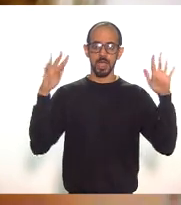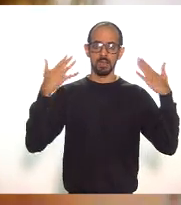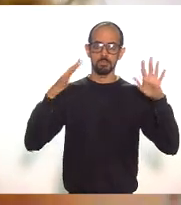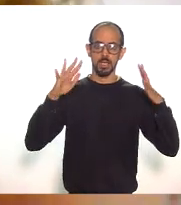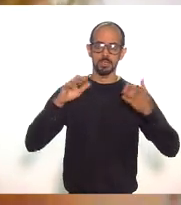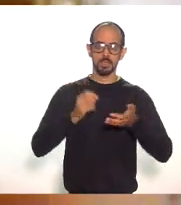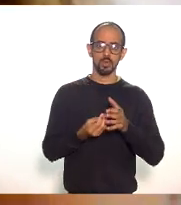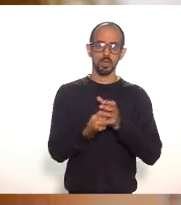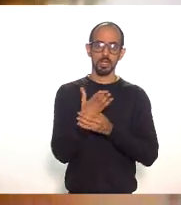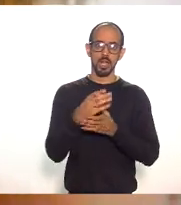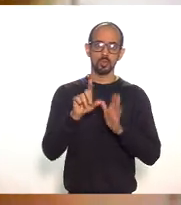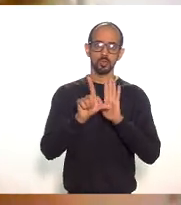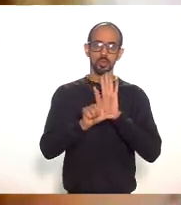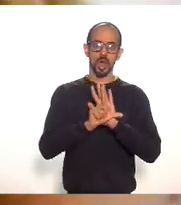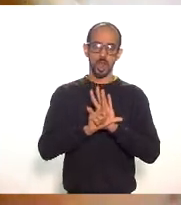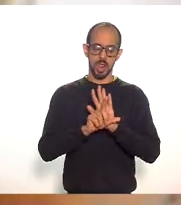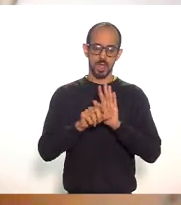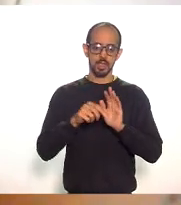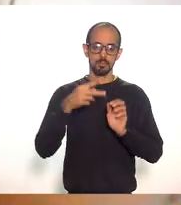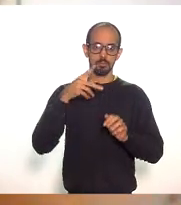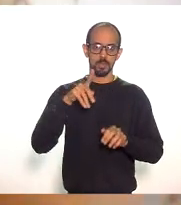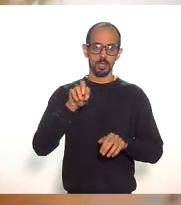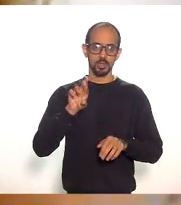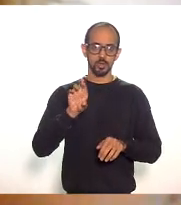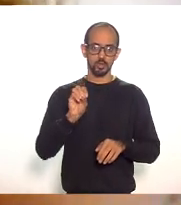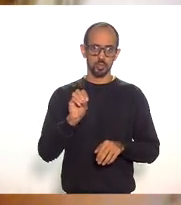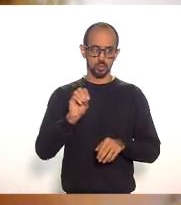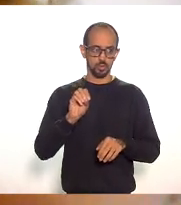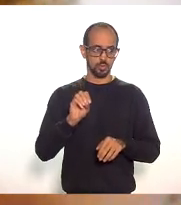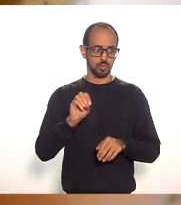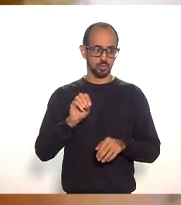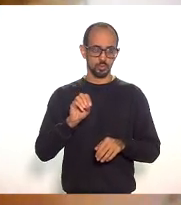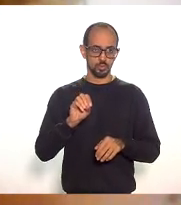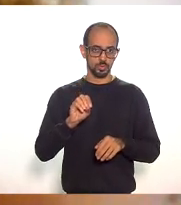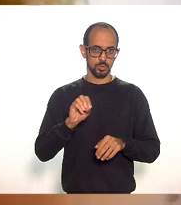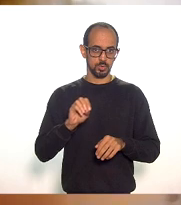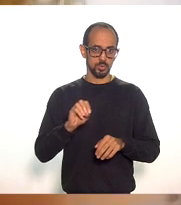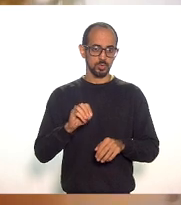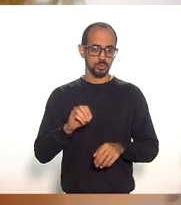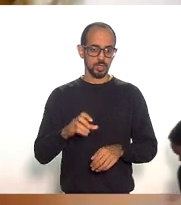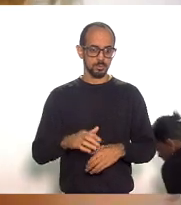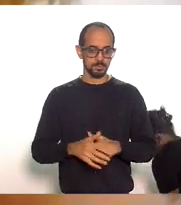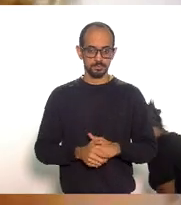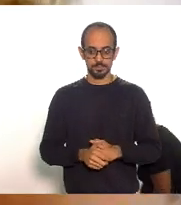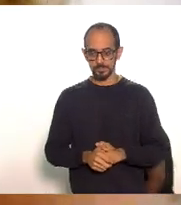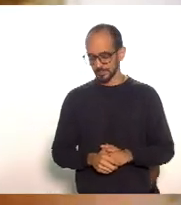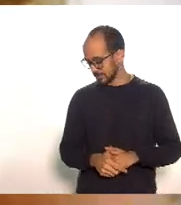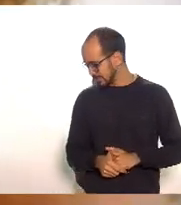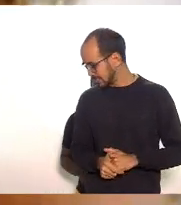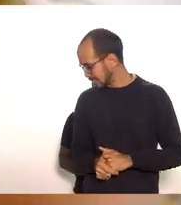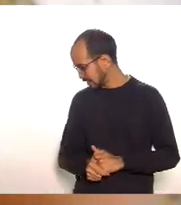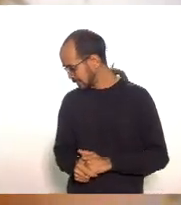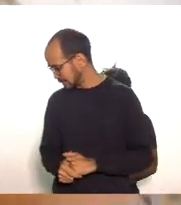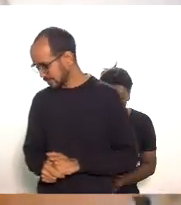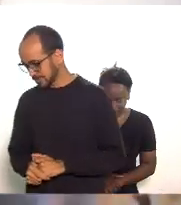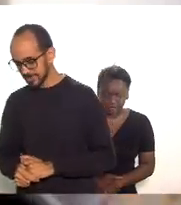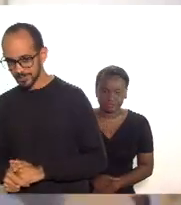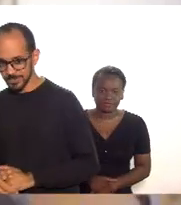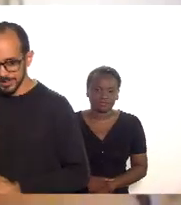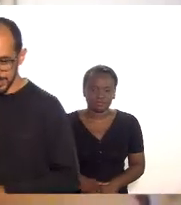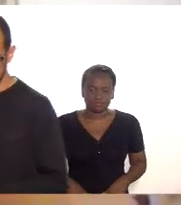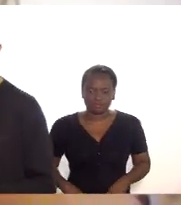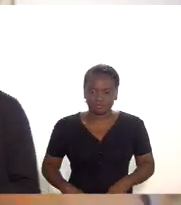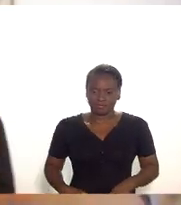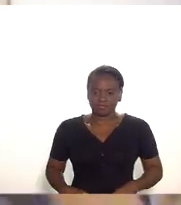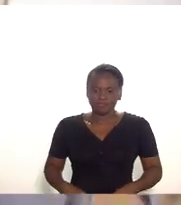e deputado Pedro Ricardo, que mesmo com algumas ressalvas, elaborou esse projeto. E mais ainda, quero completar